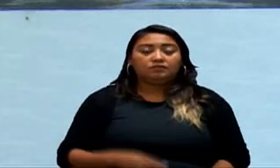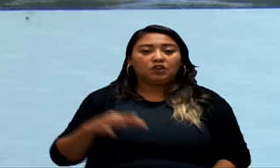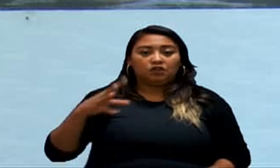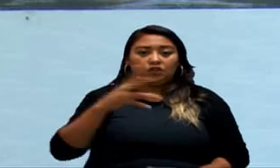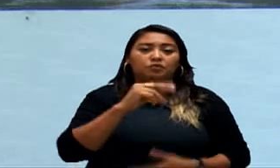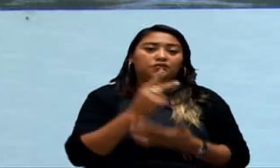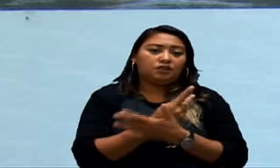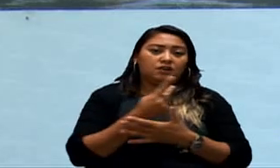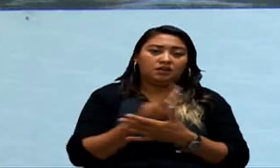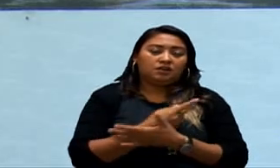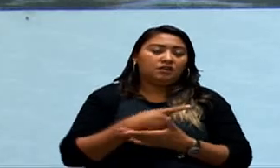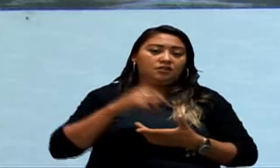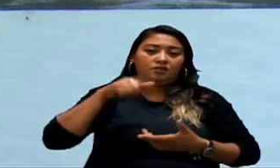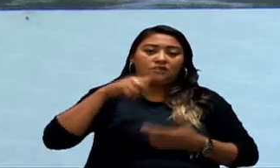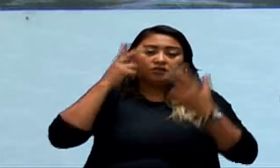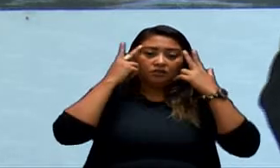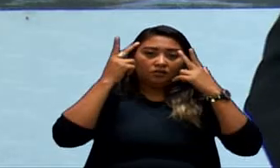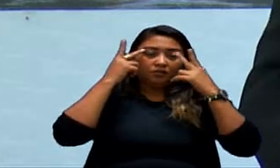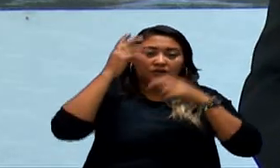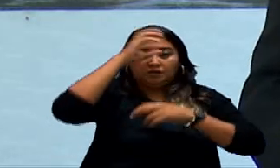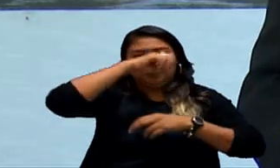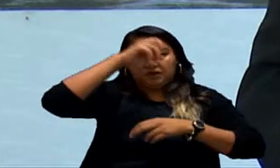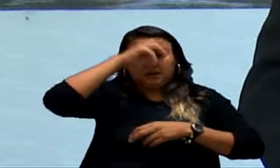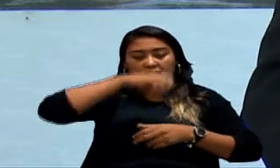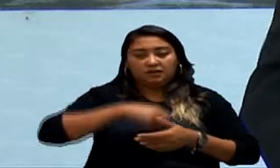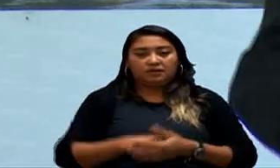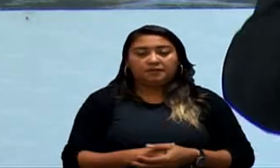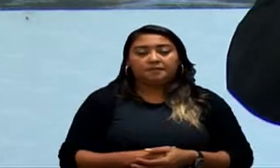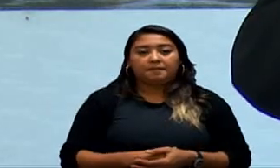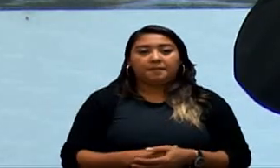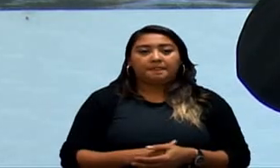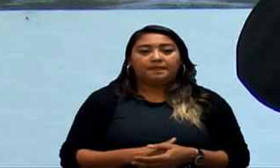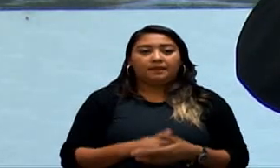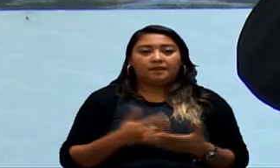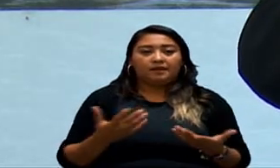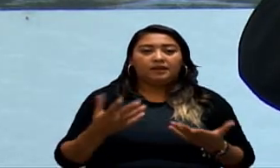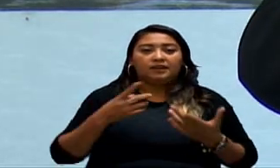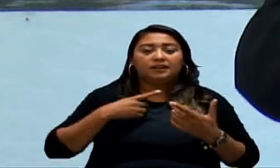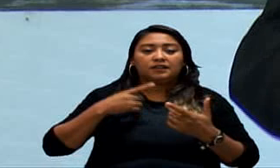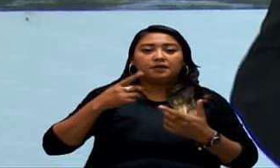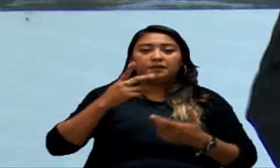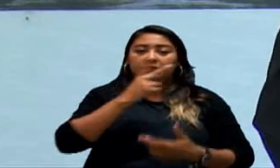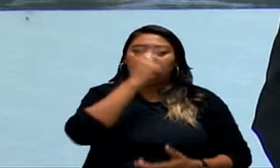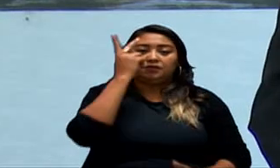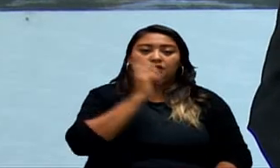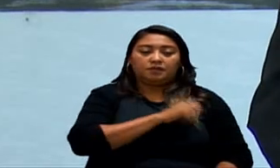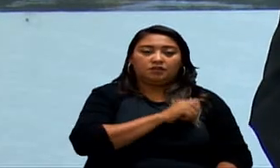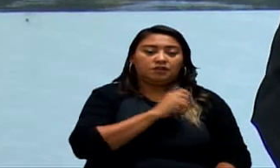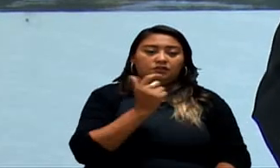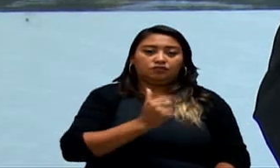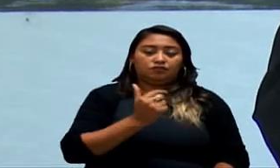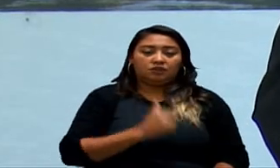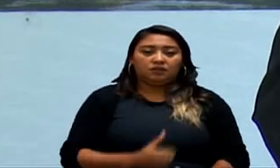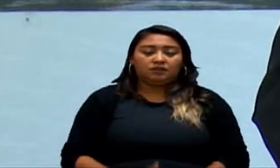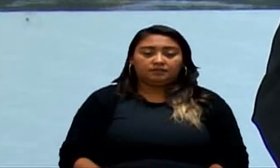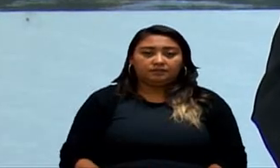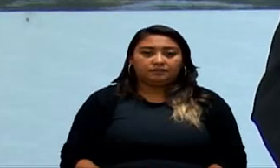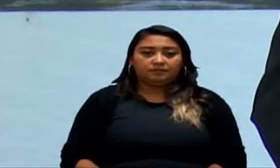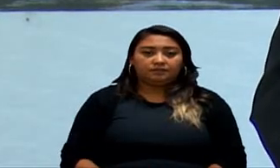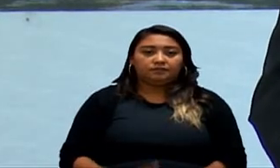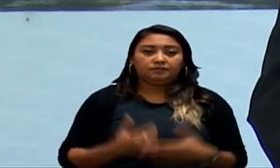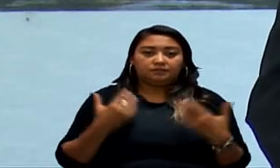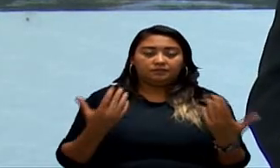mundo erra e faz parte do nosso processo de aprendizado. Então é isso daí, ninguém age de má fé com relação a essas coisas.